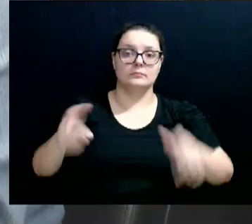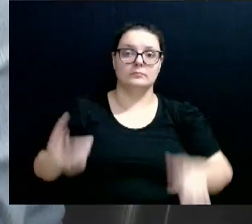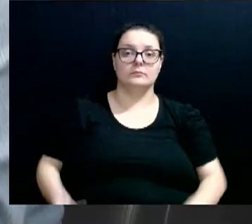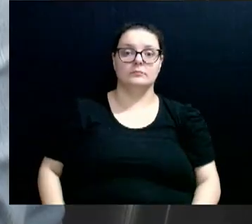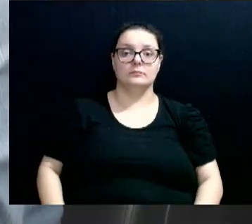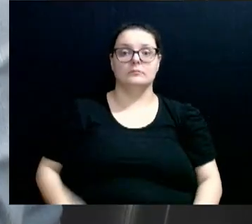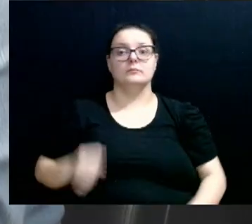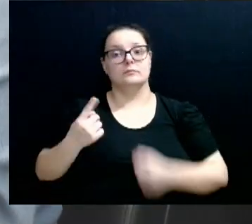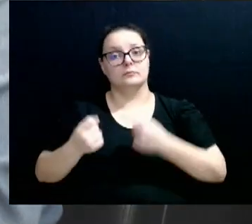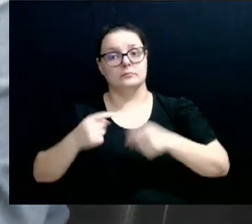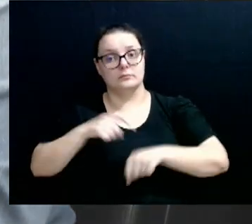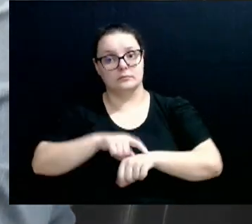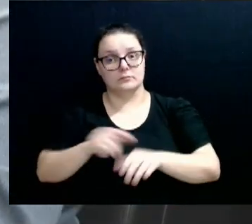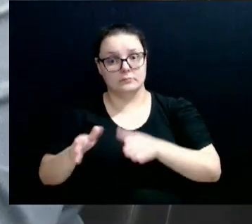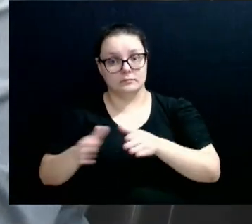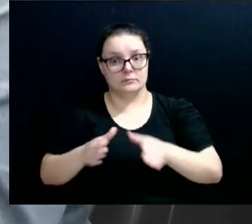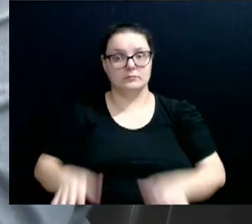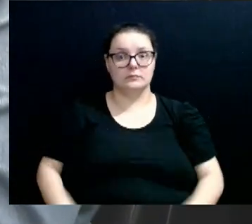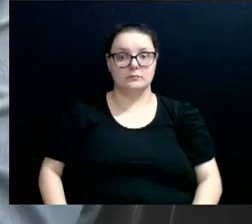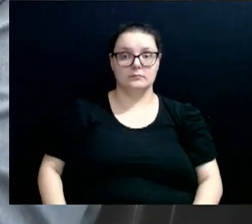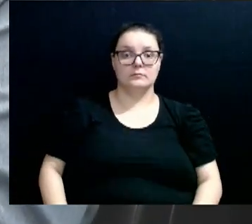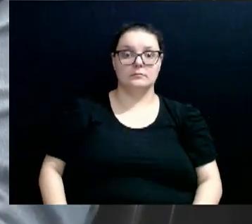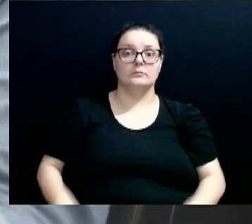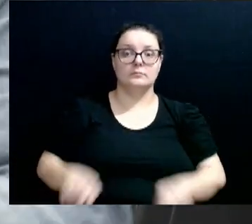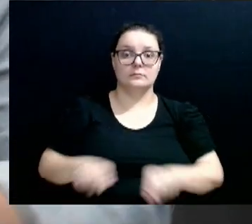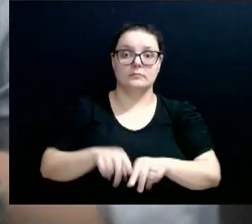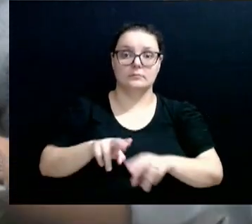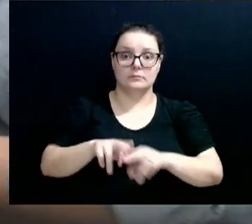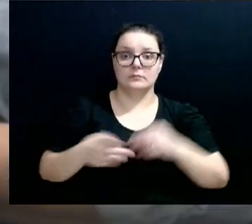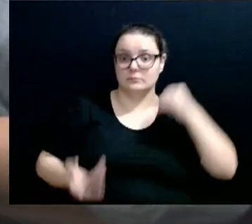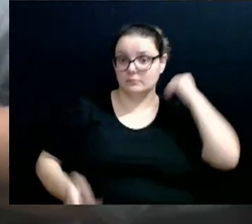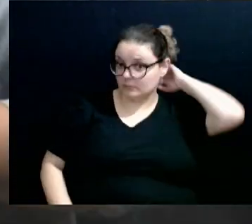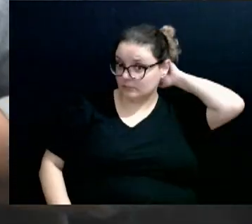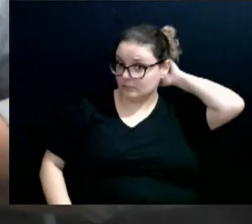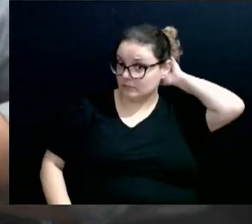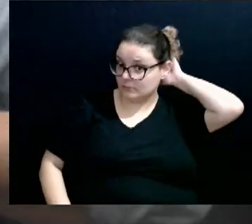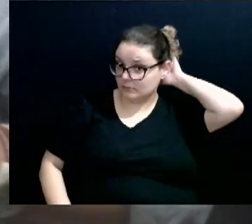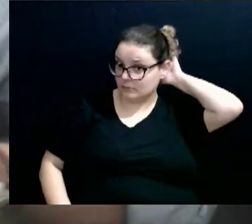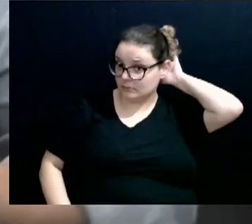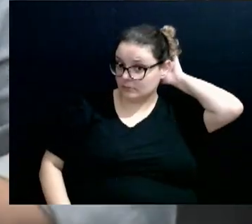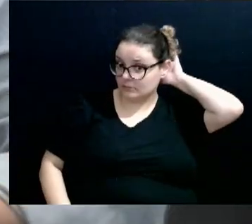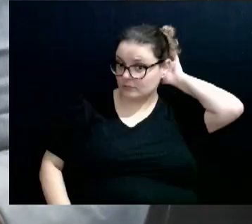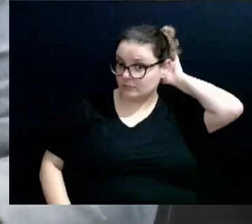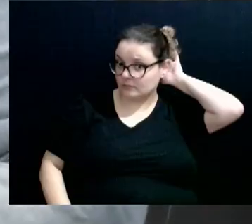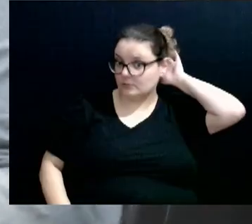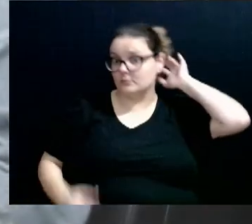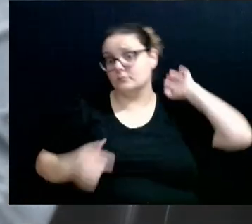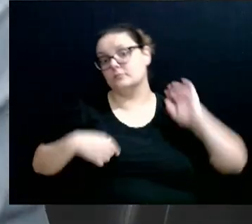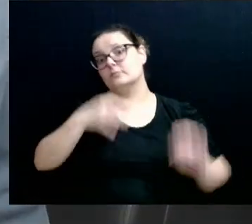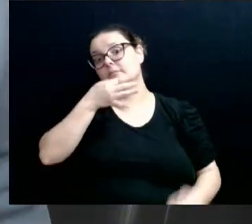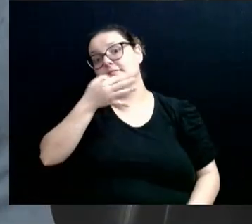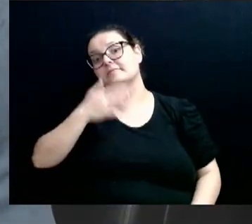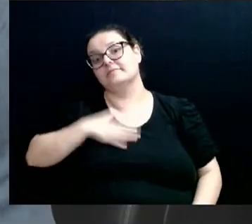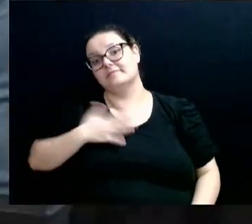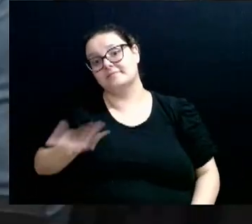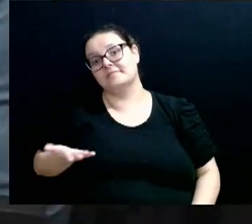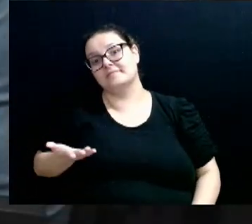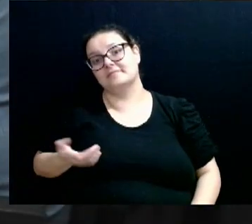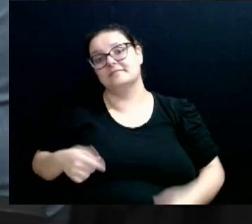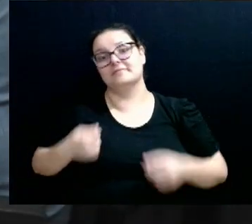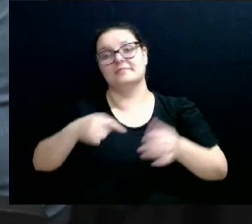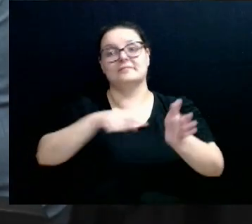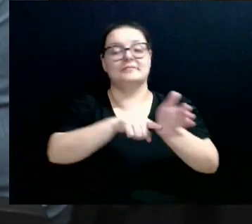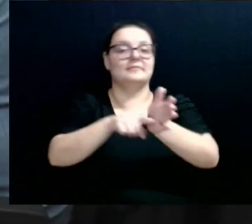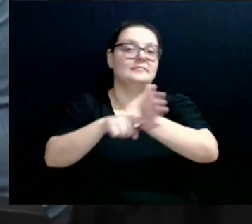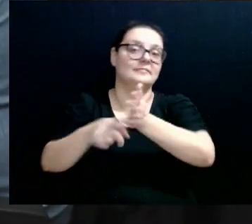momento, também por isso. Agora, claro que isso é uma pretensão minha, porque é o que eu acho. Teria que perguntar para as pessoas em si, né?